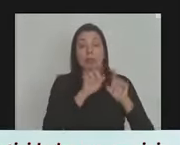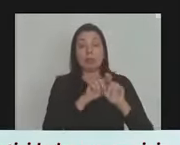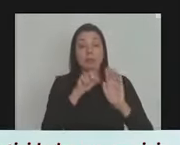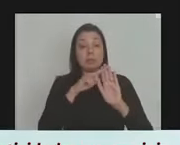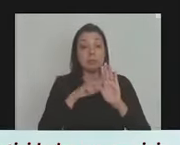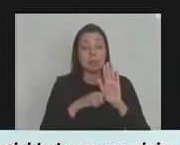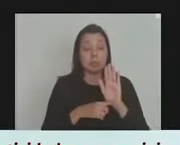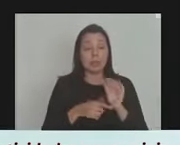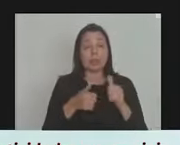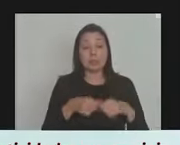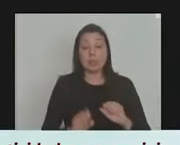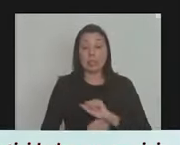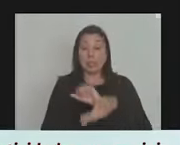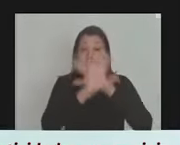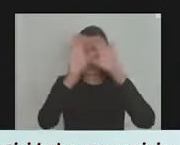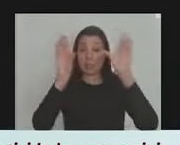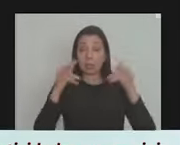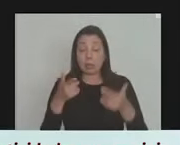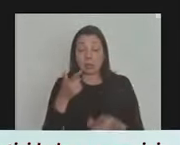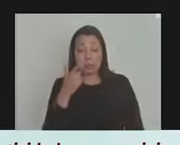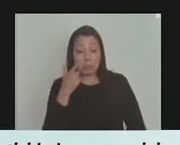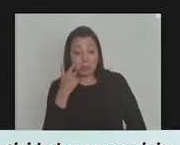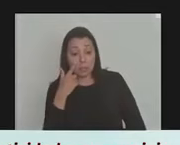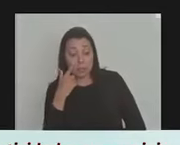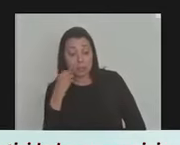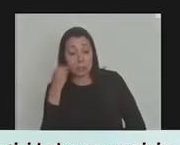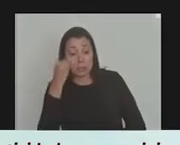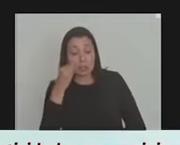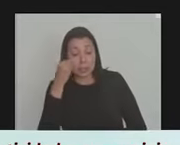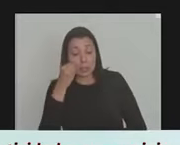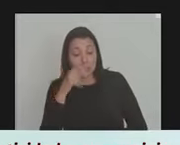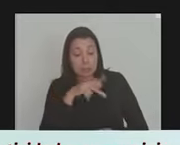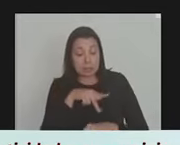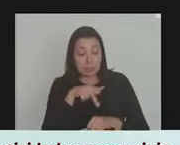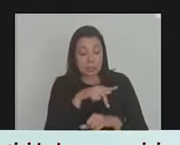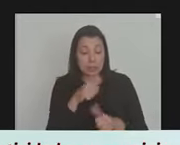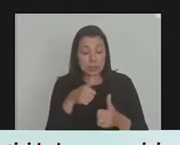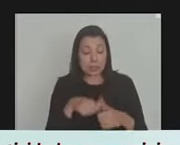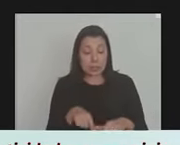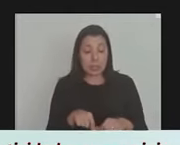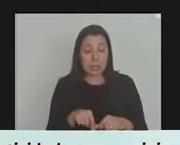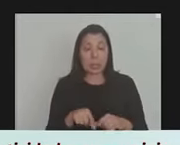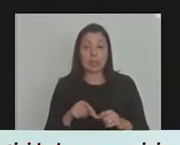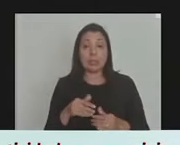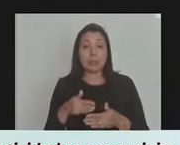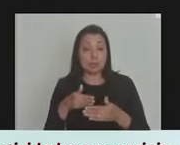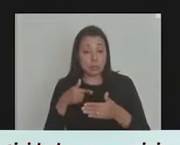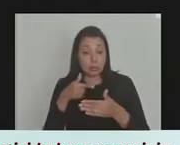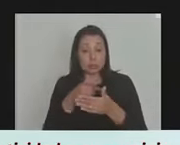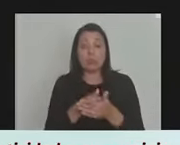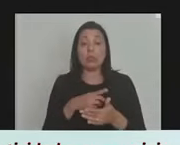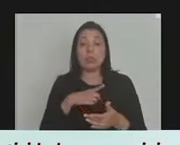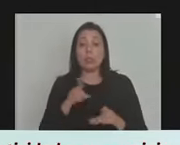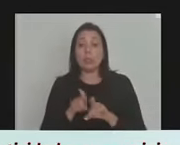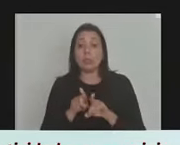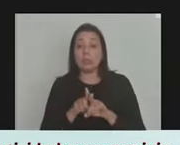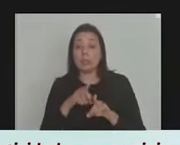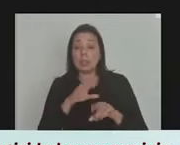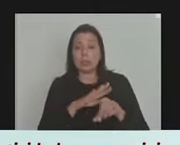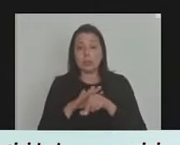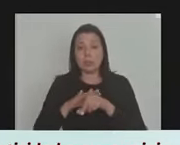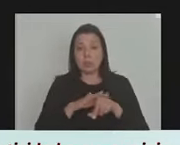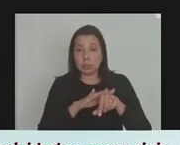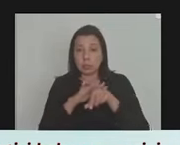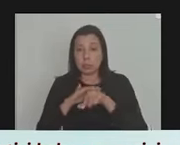muito claro quando observamos a experiência dos países que estão um pouco à frente do enfrentamento dessa doença,